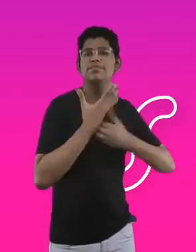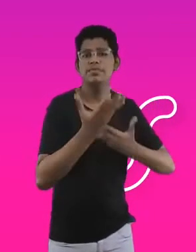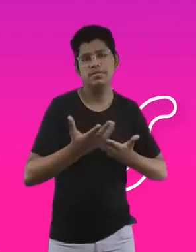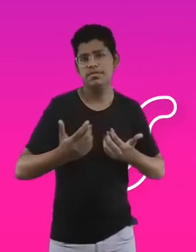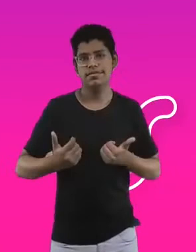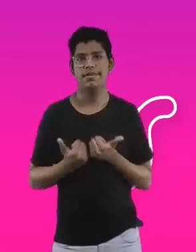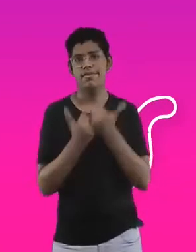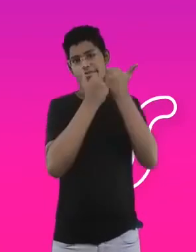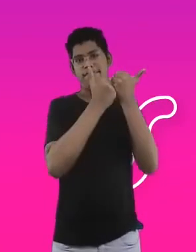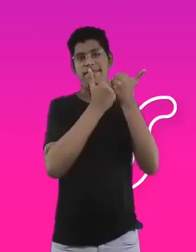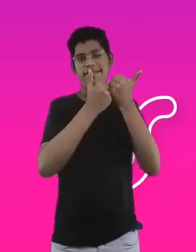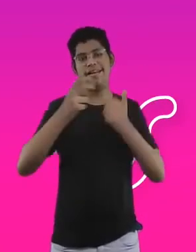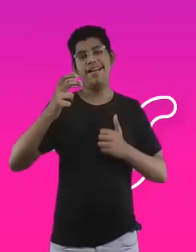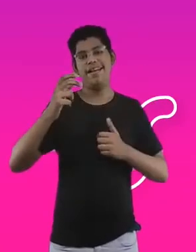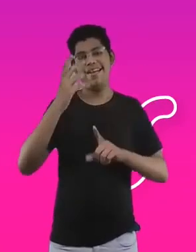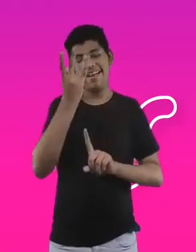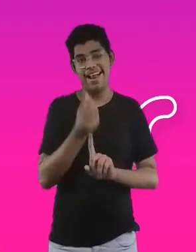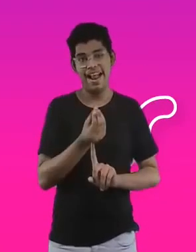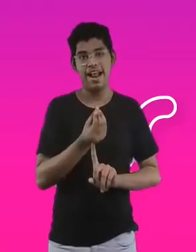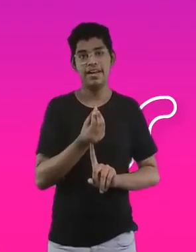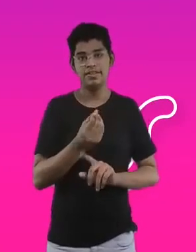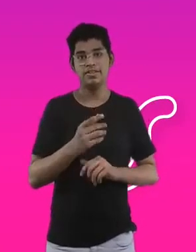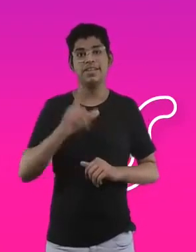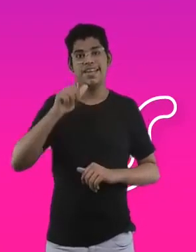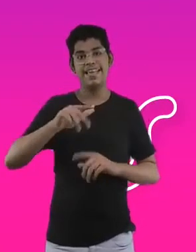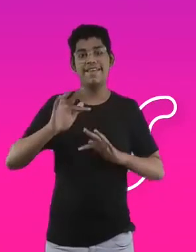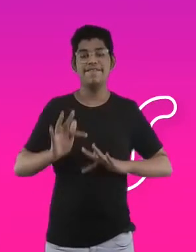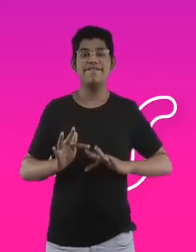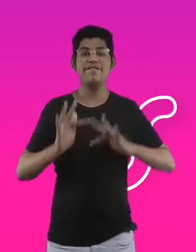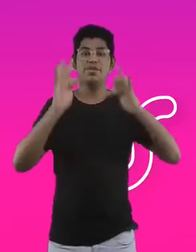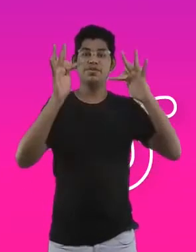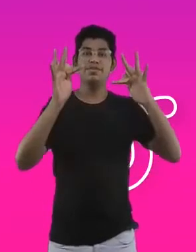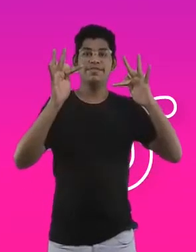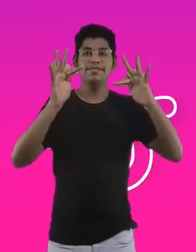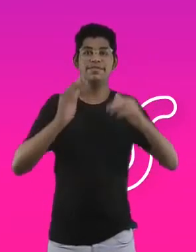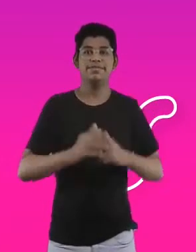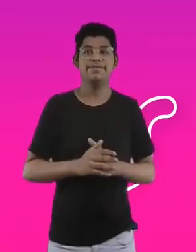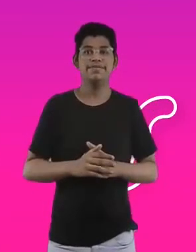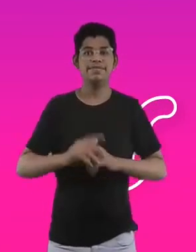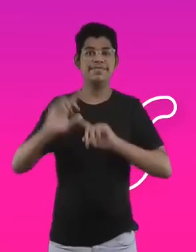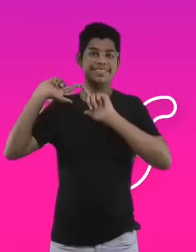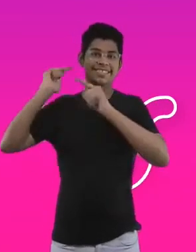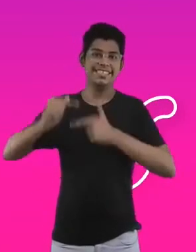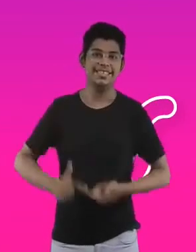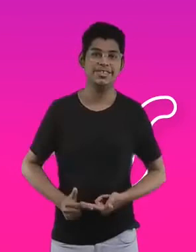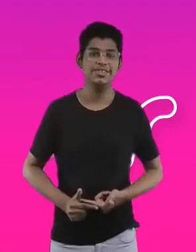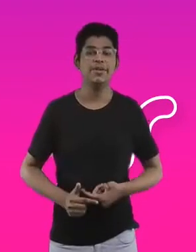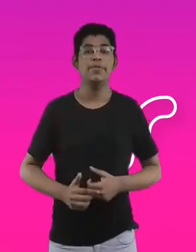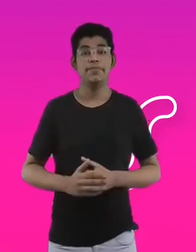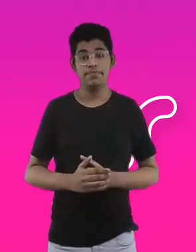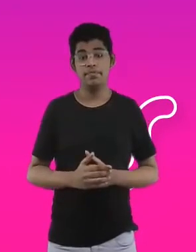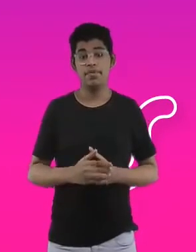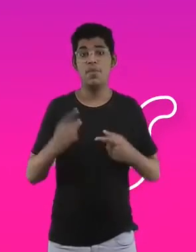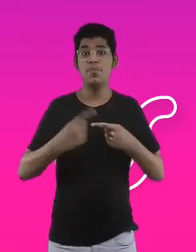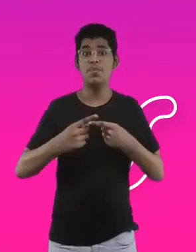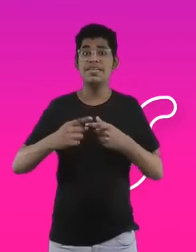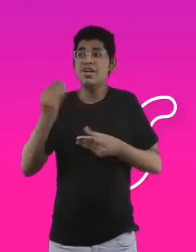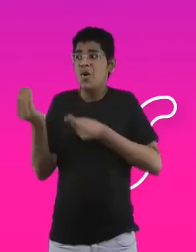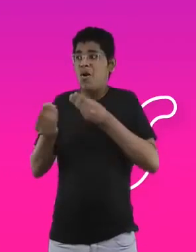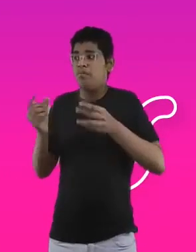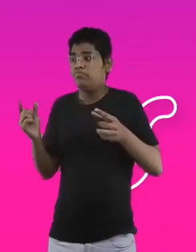do futurismo enquanto vanguarda. Só que aí é outra loucura, né? Como que você vai conectar esses lugares? Sendo